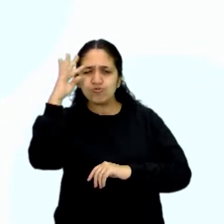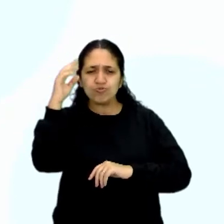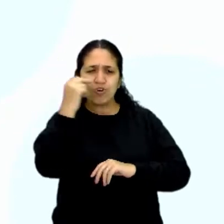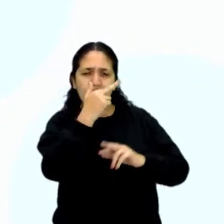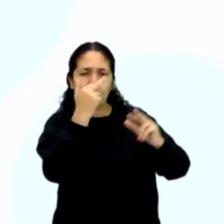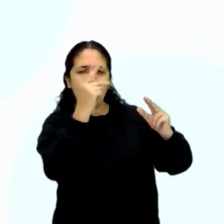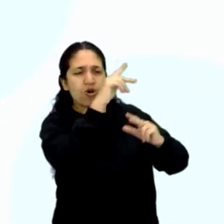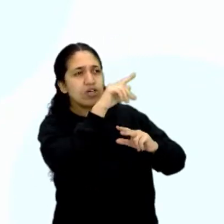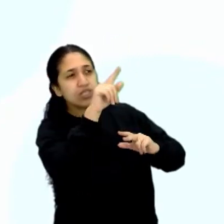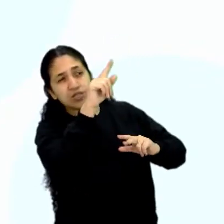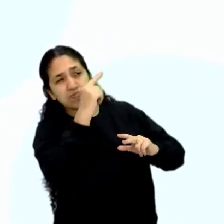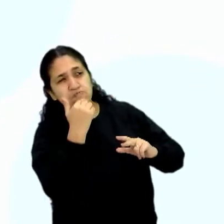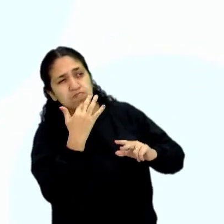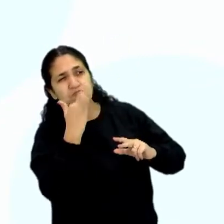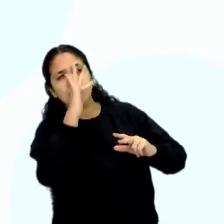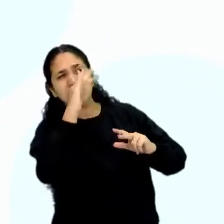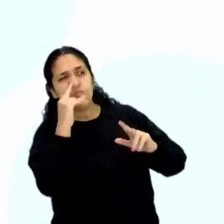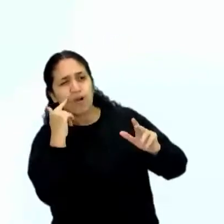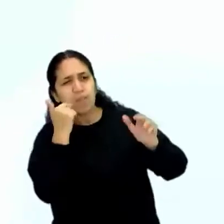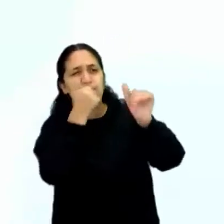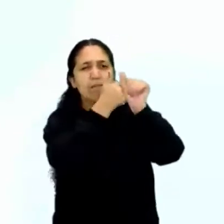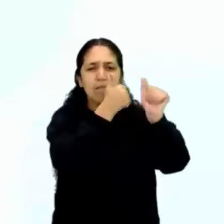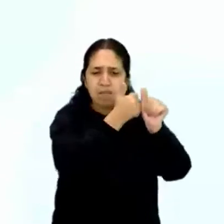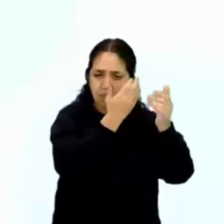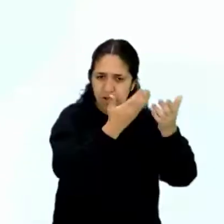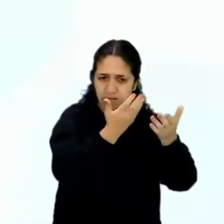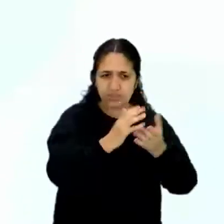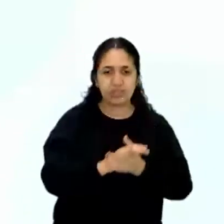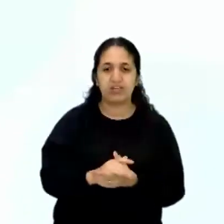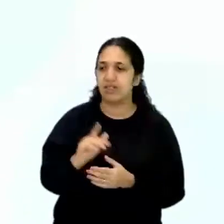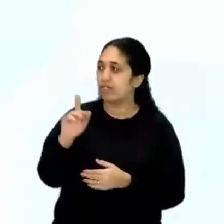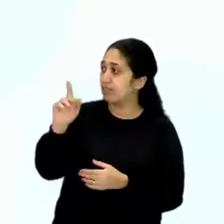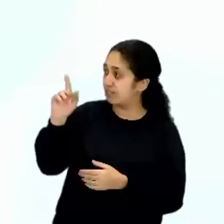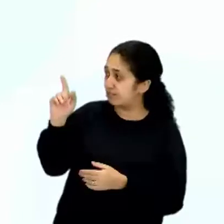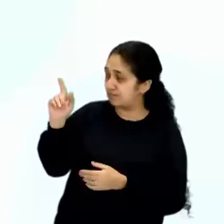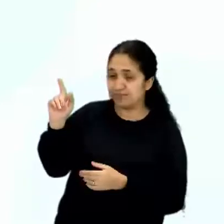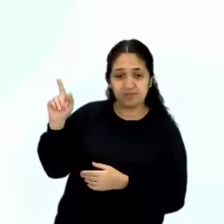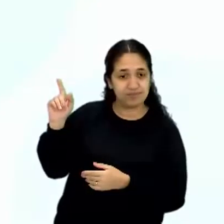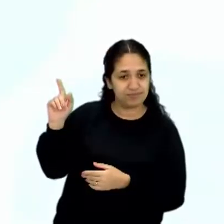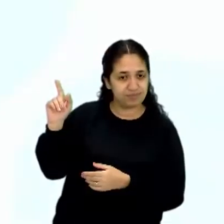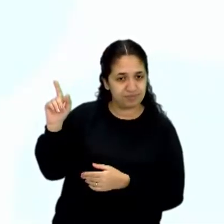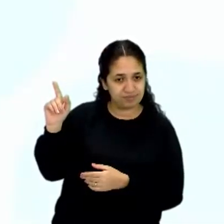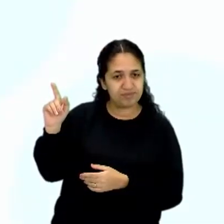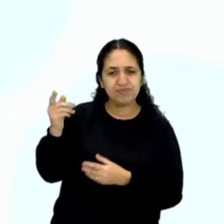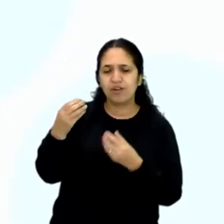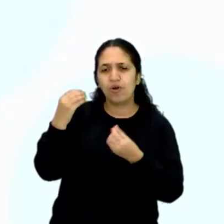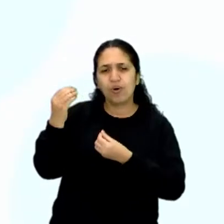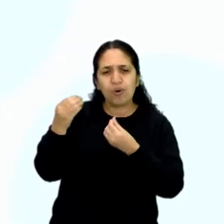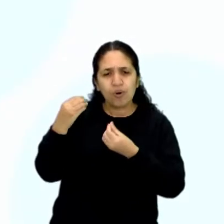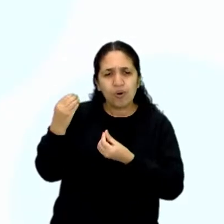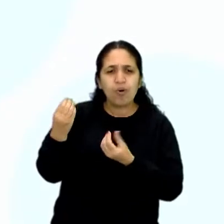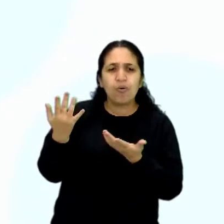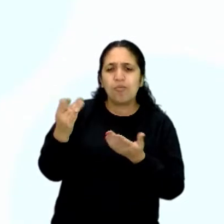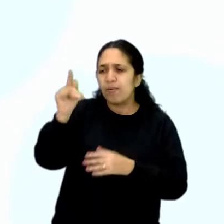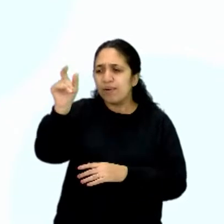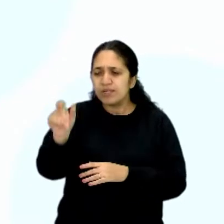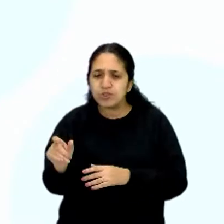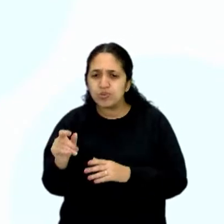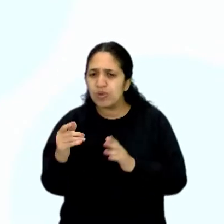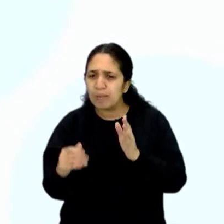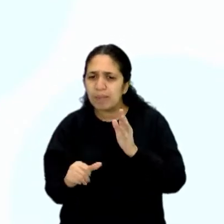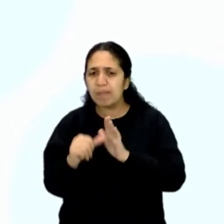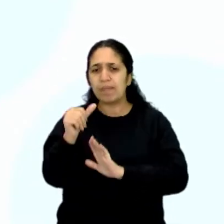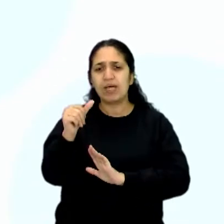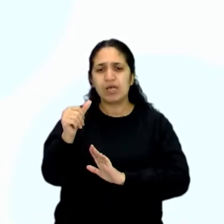levam o ser humano a ampliar suas viagens pelo espaço. Aí ele vinha falando um pouquinho aqui sobre como se iniciou, quem foi a primeira pessoa